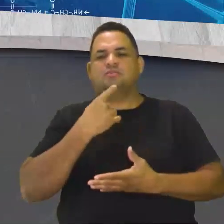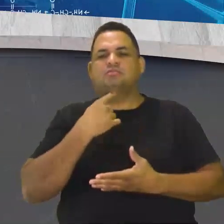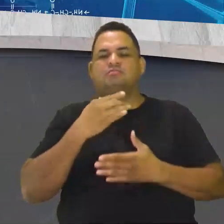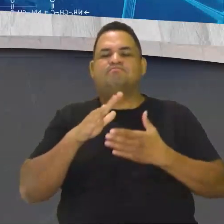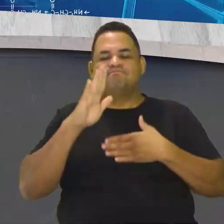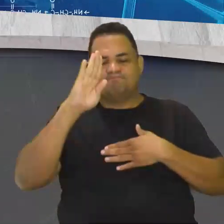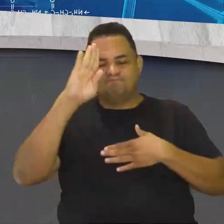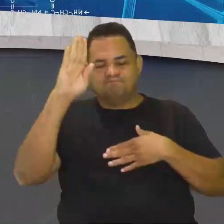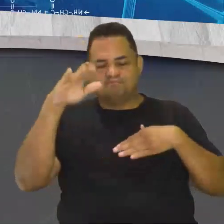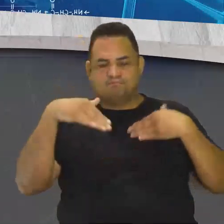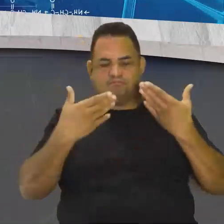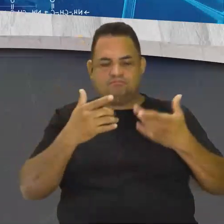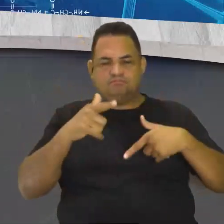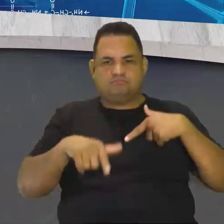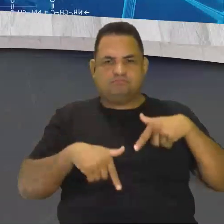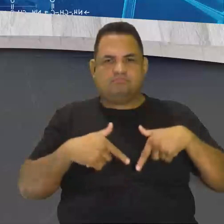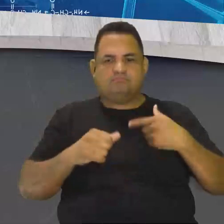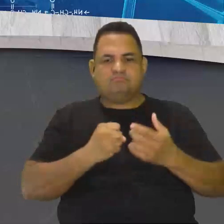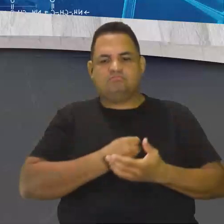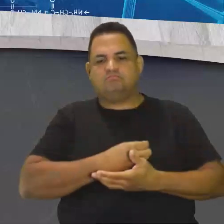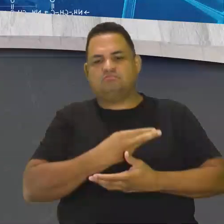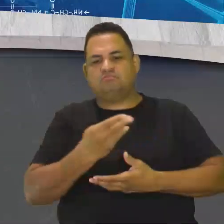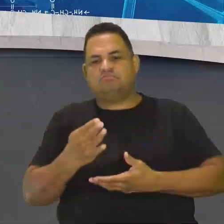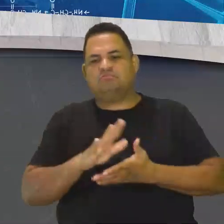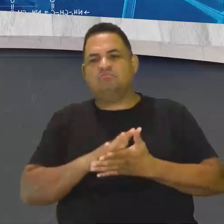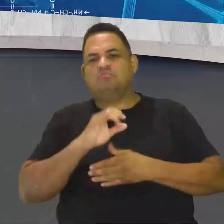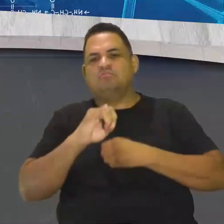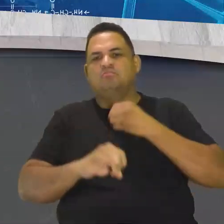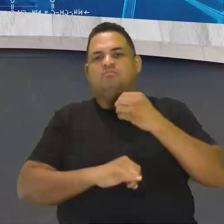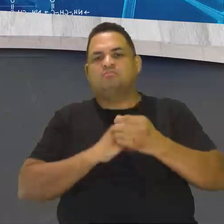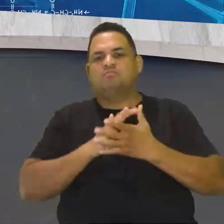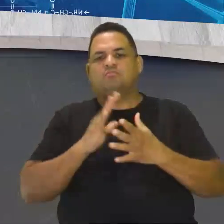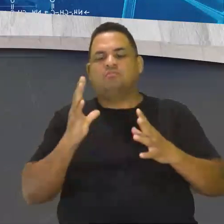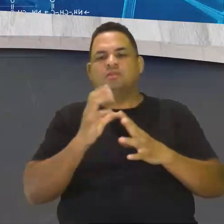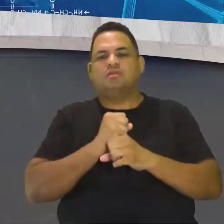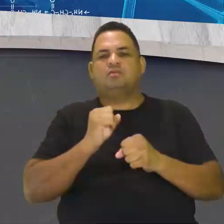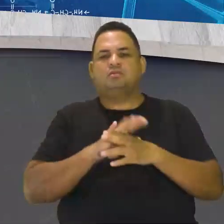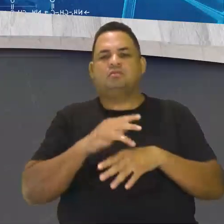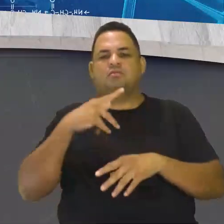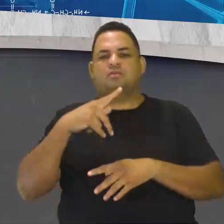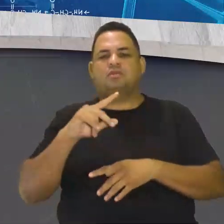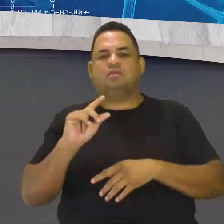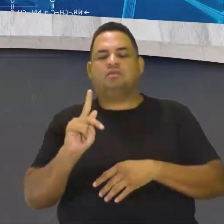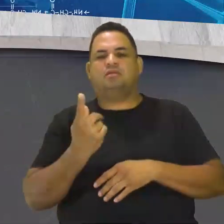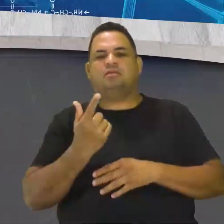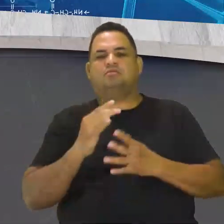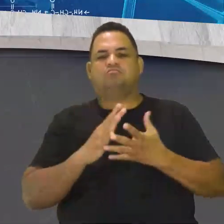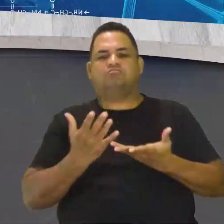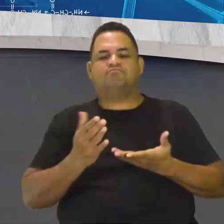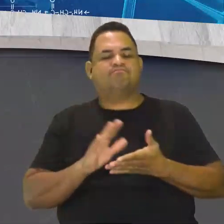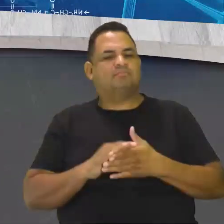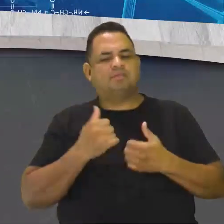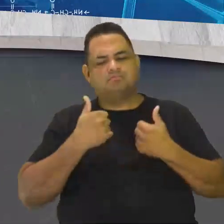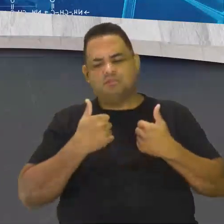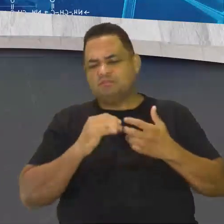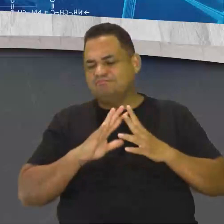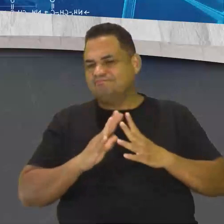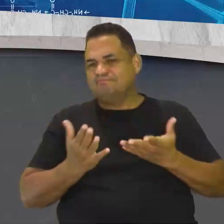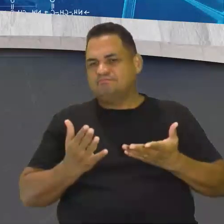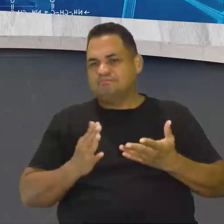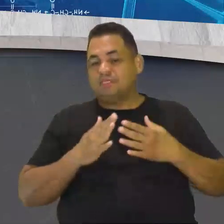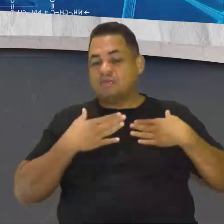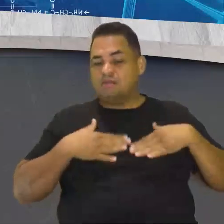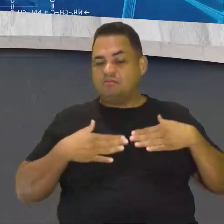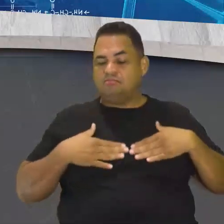principalmente quando a gente trabalha lá a concentração dos íons e o cálculo do pH. Mas tudo bem, não é o fim do